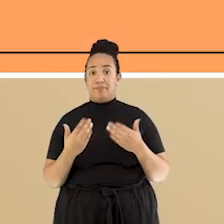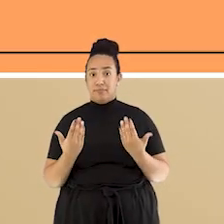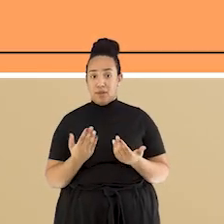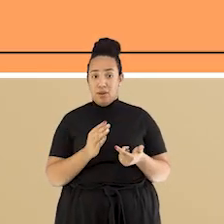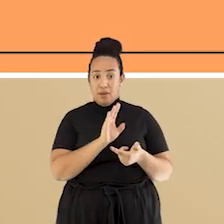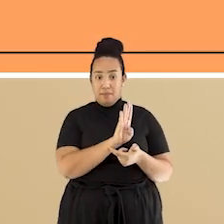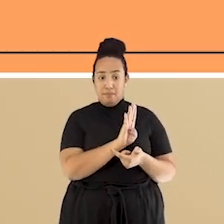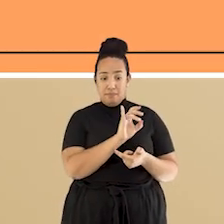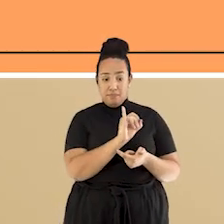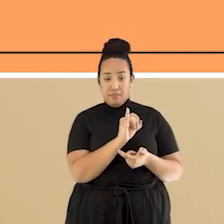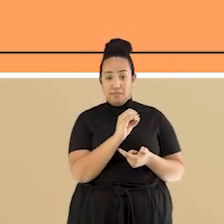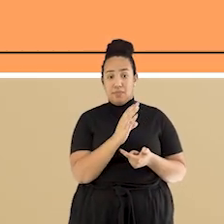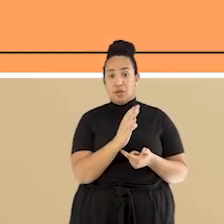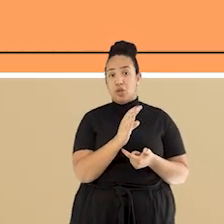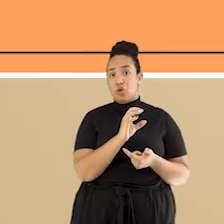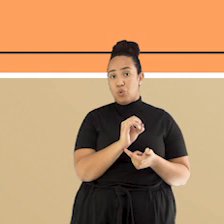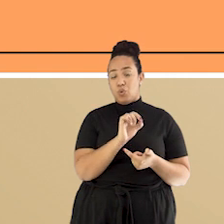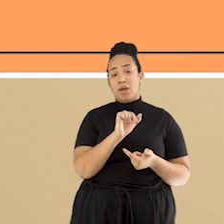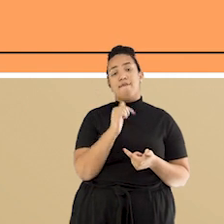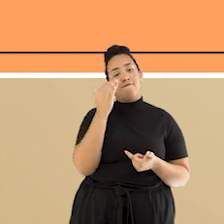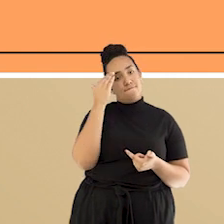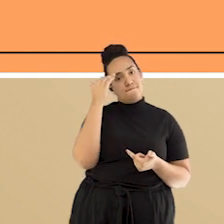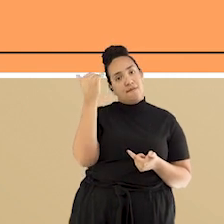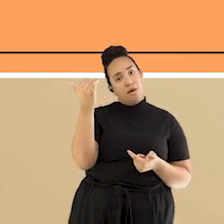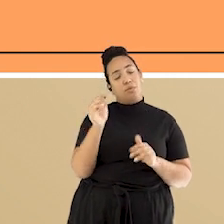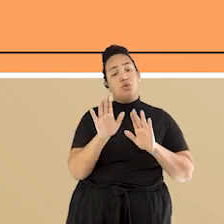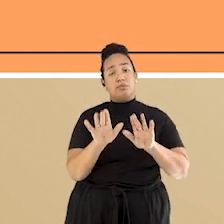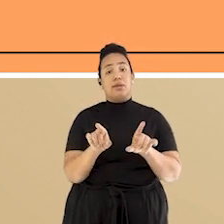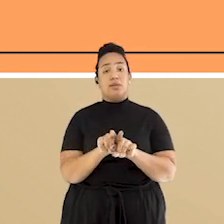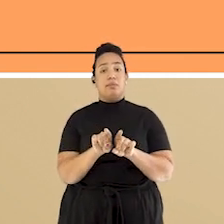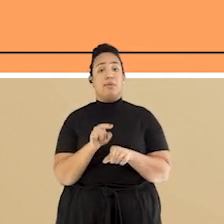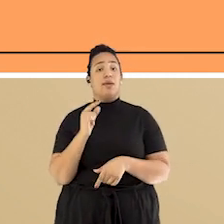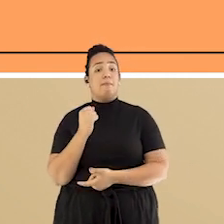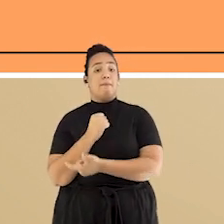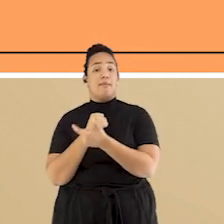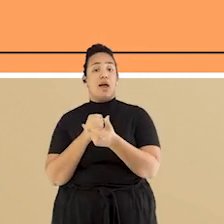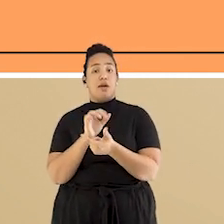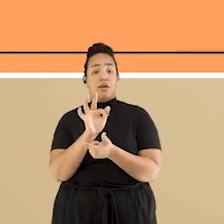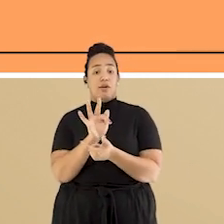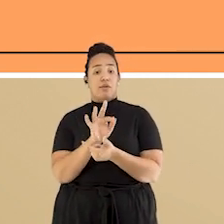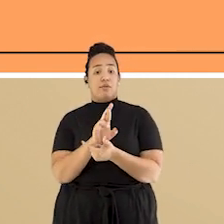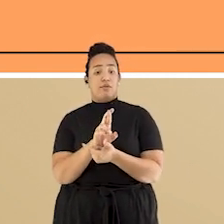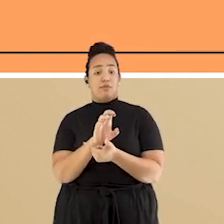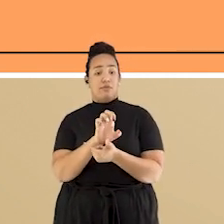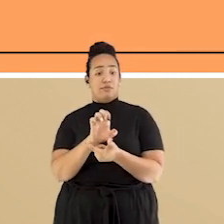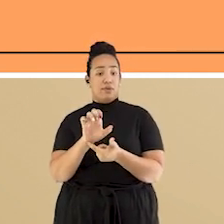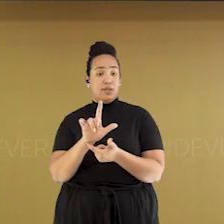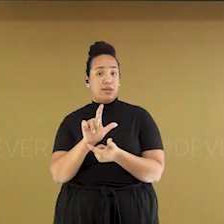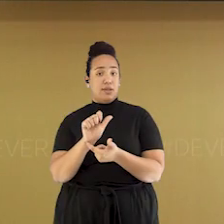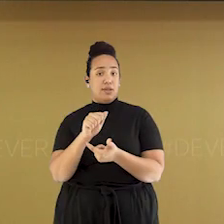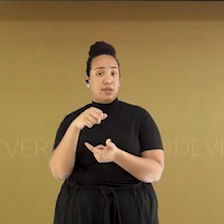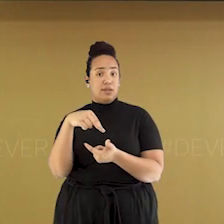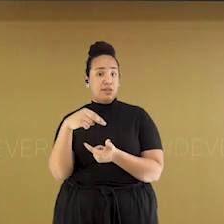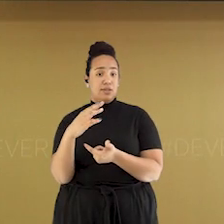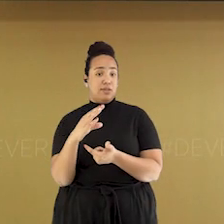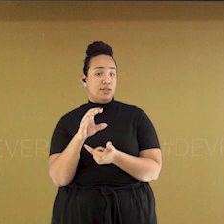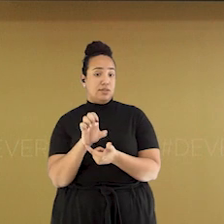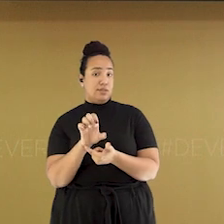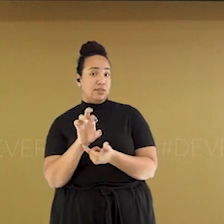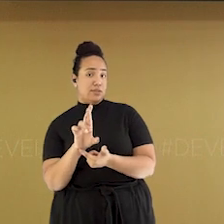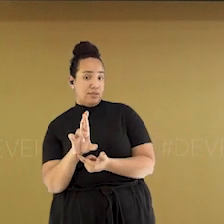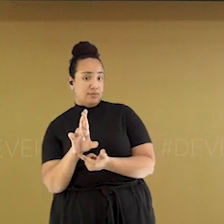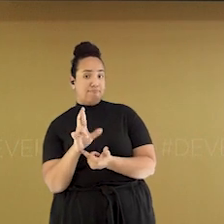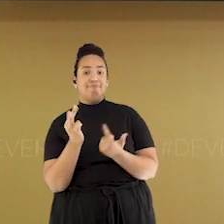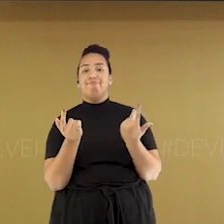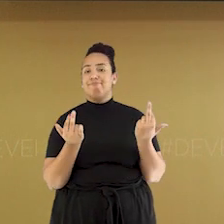mais conhecida, mas também existe a palavra freelancer, que trabalha de uma forma muito parecida. Essa é uma